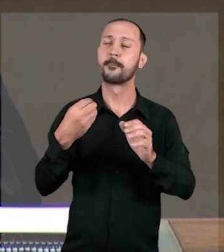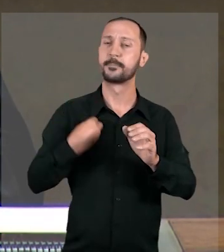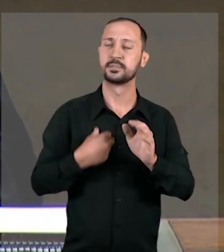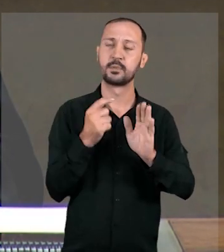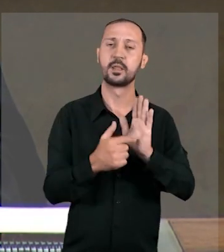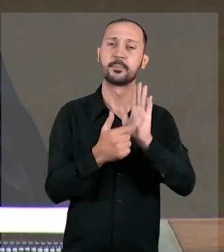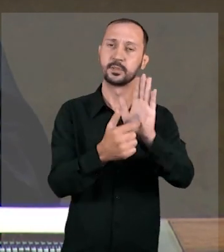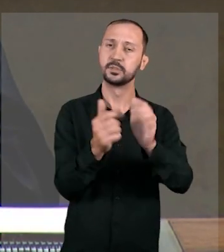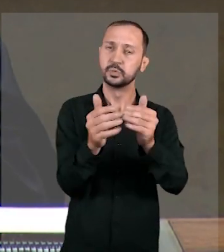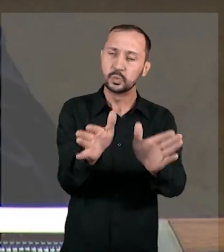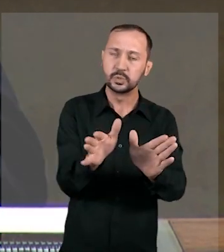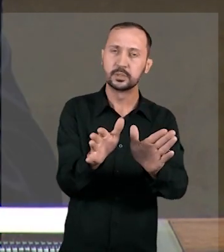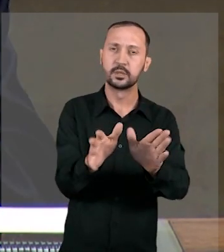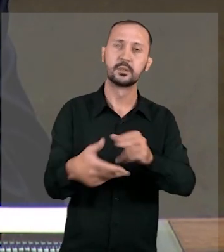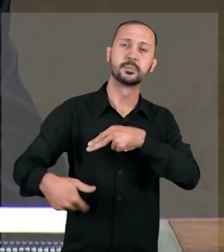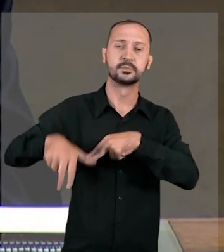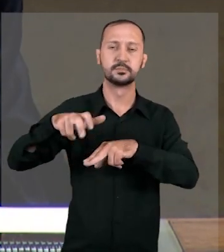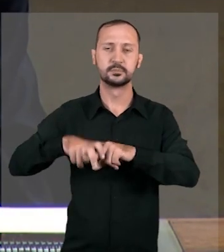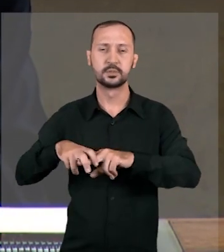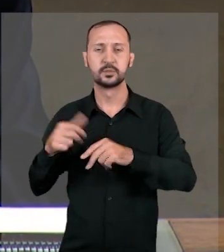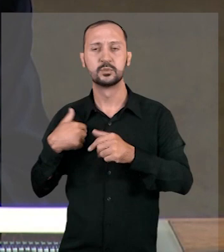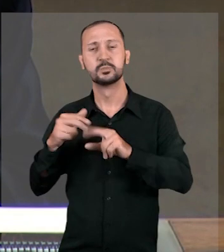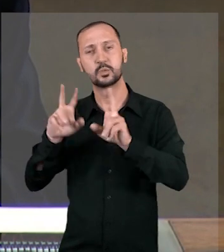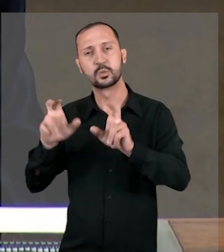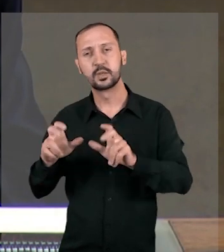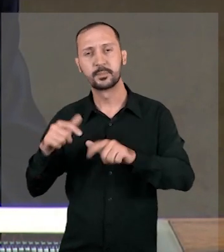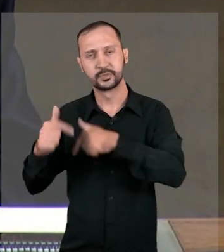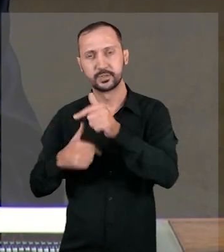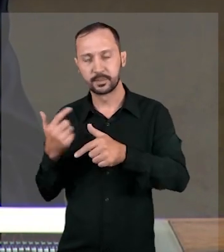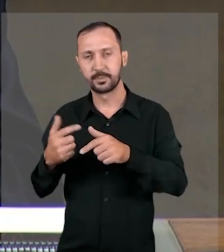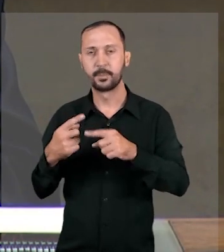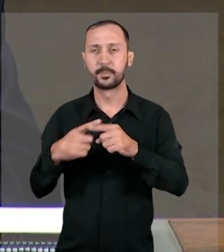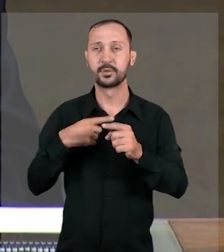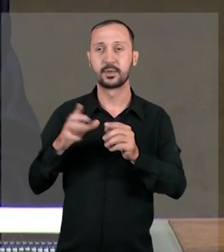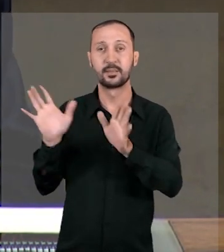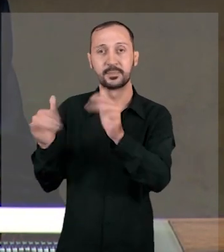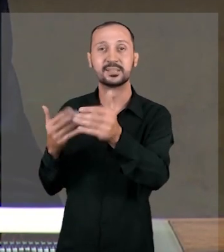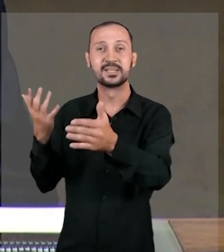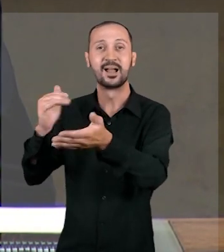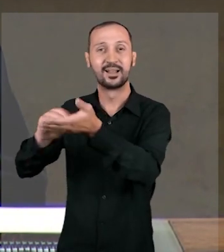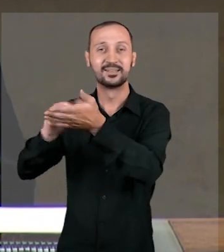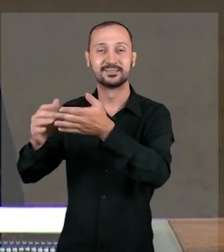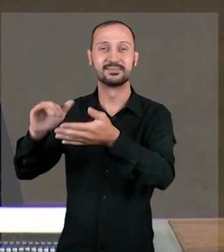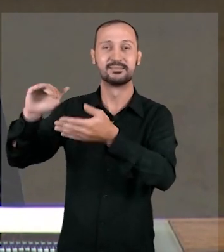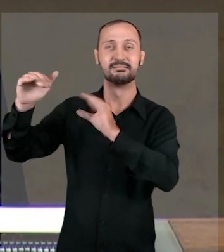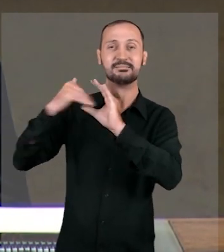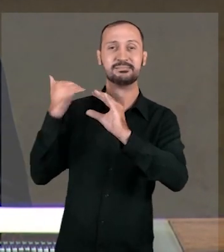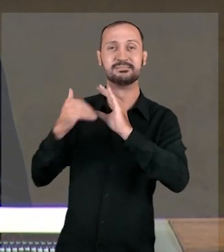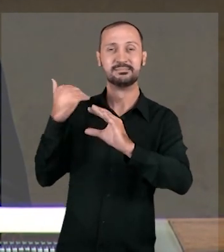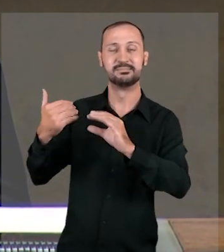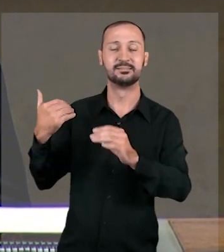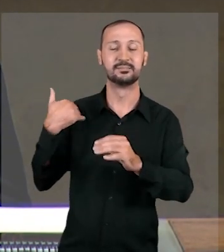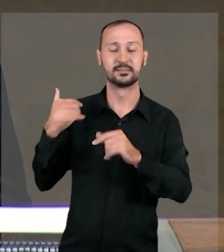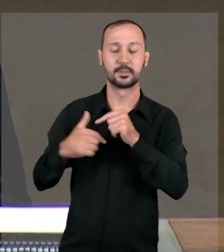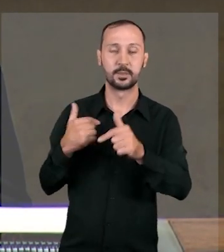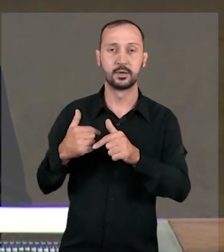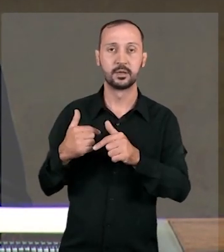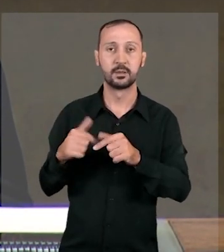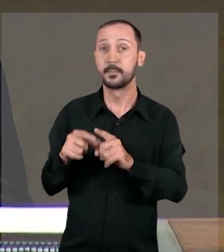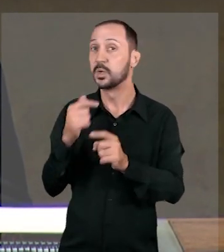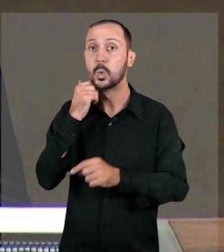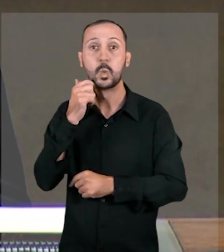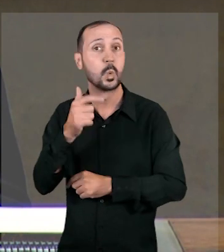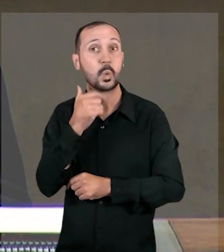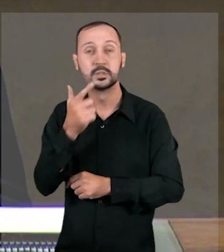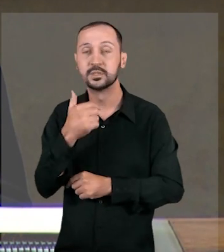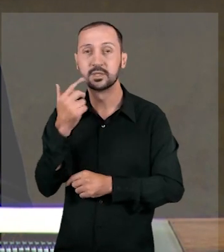comparecer à abertura, depois vou ficar ali fazendo aqui as coisas que eu tenho que fazer, o gabinete não para de mandar serviço. Mas eu preciso